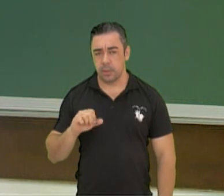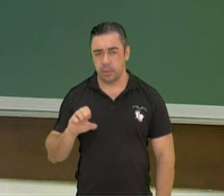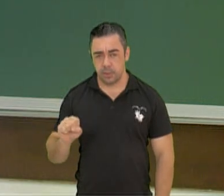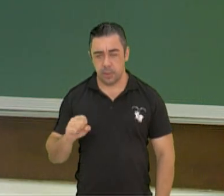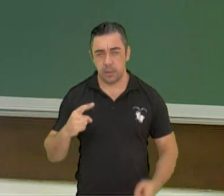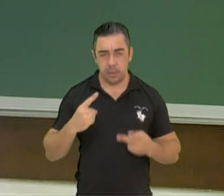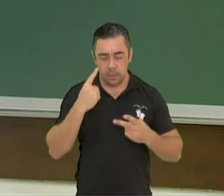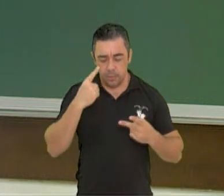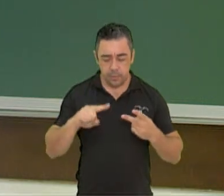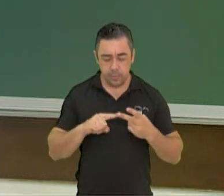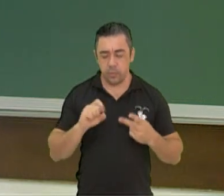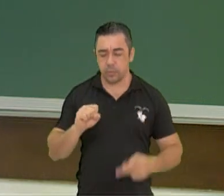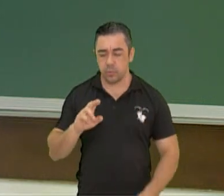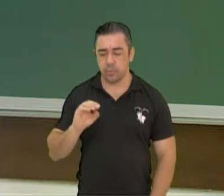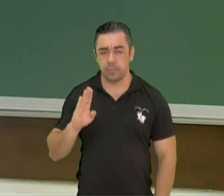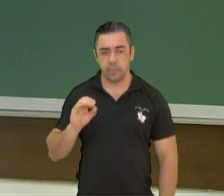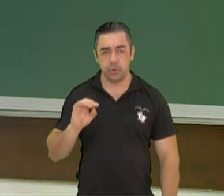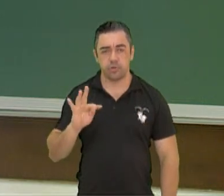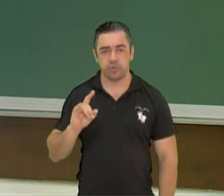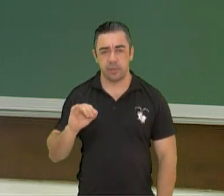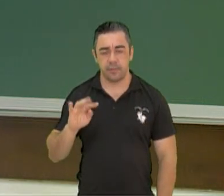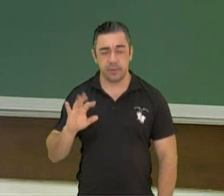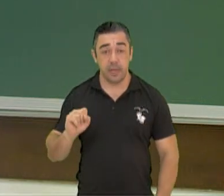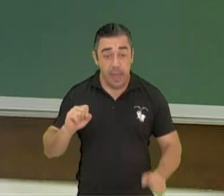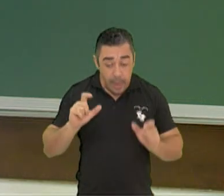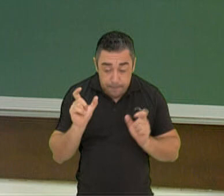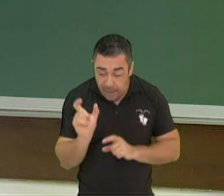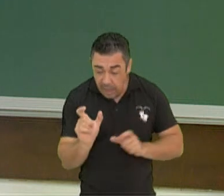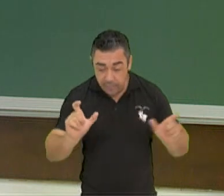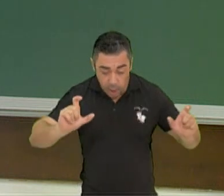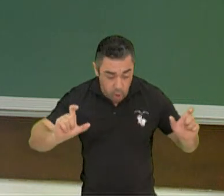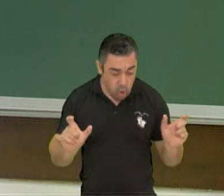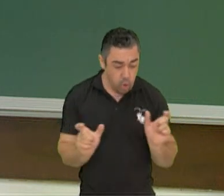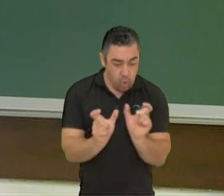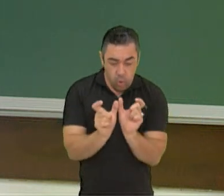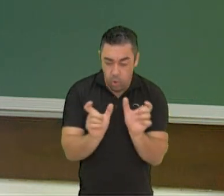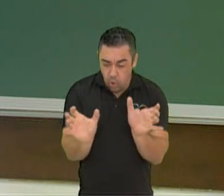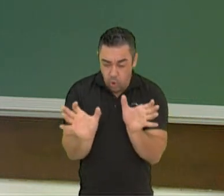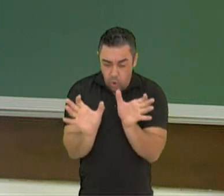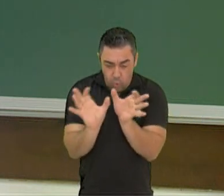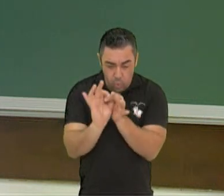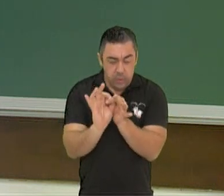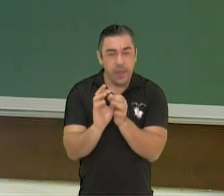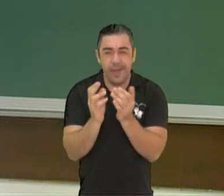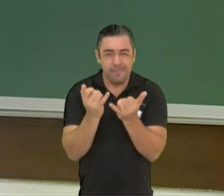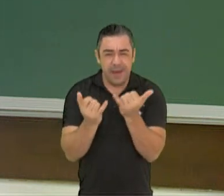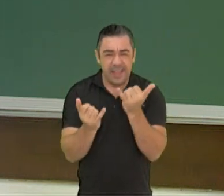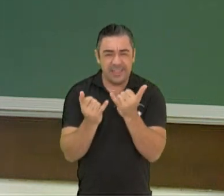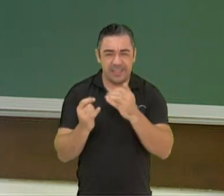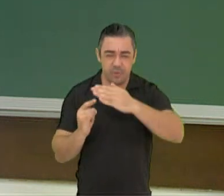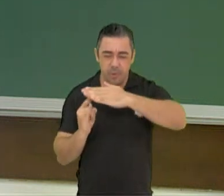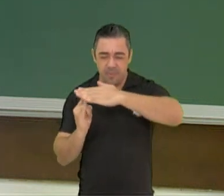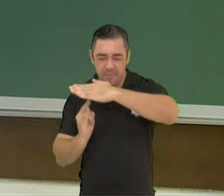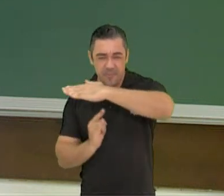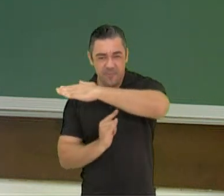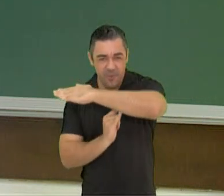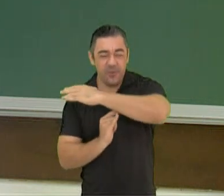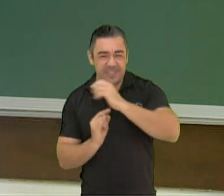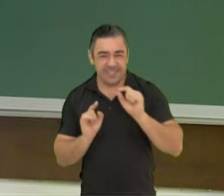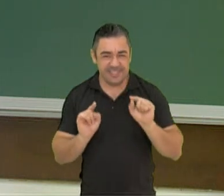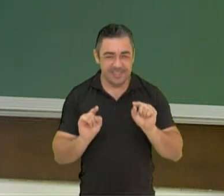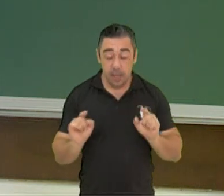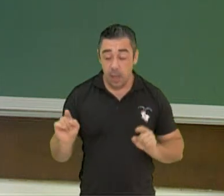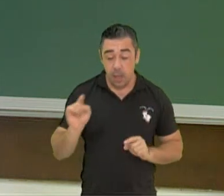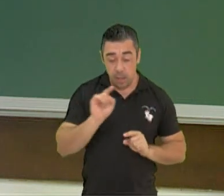das subordinadas, são aqueles conectivos, né? Aquela pontezinha da amizade, diríamos,